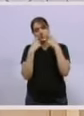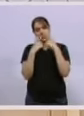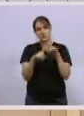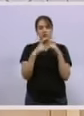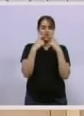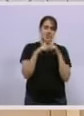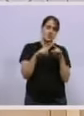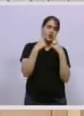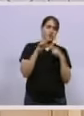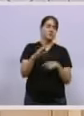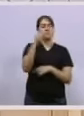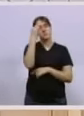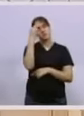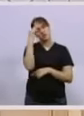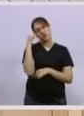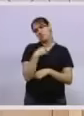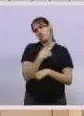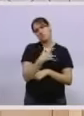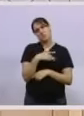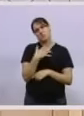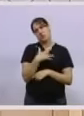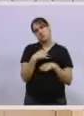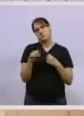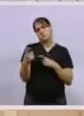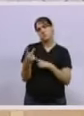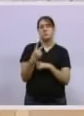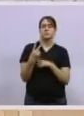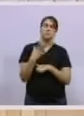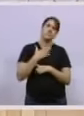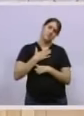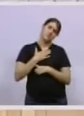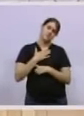incorporando a figura de um coitadinho que precisa ser eternamente cuidado pelos outros.